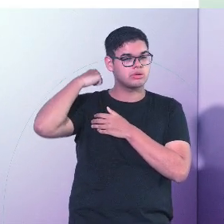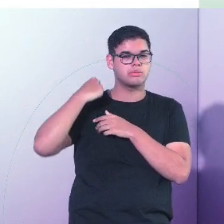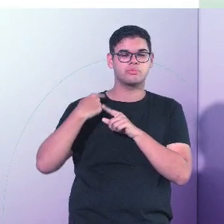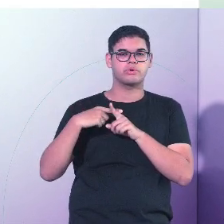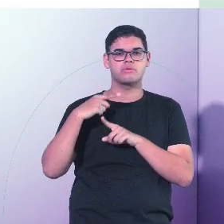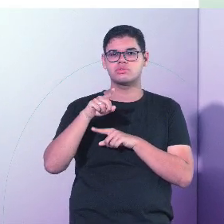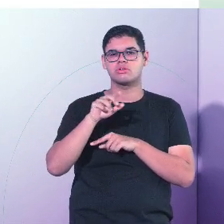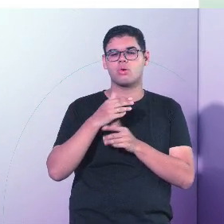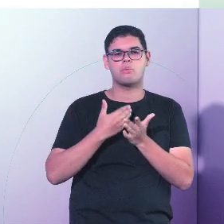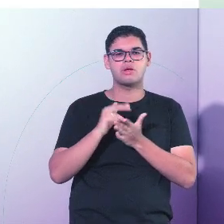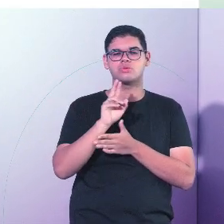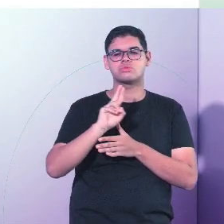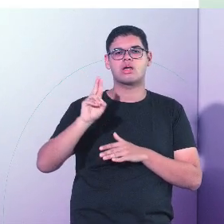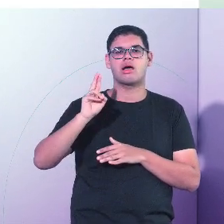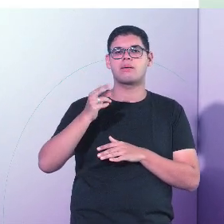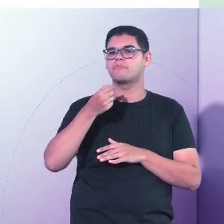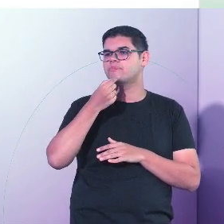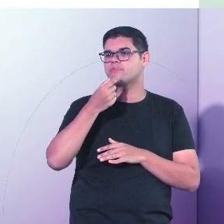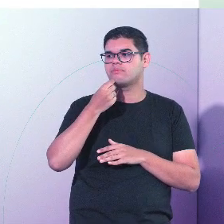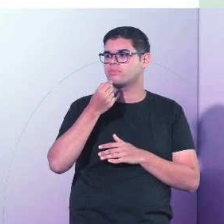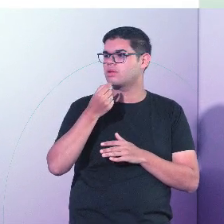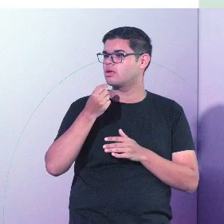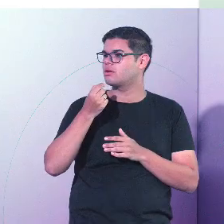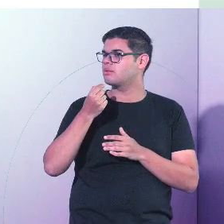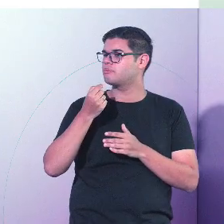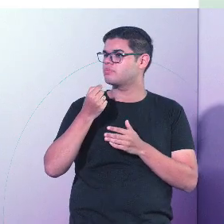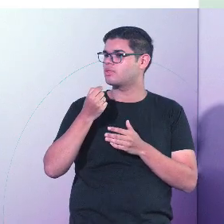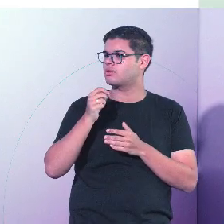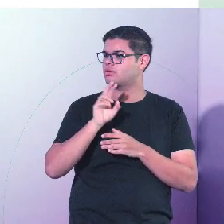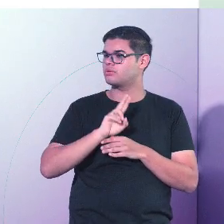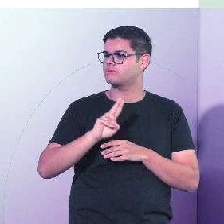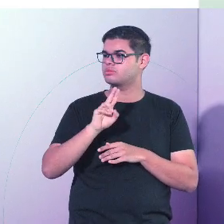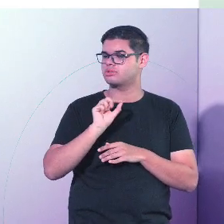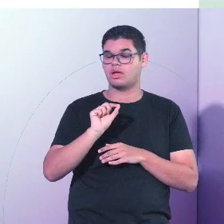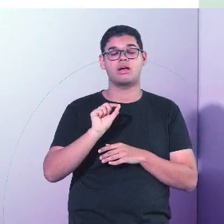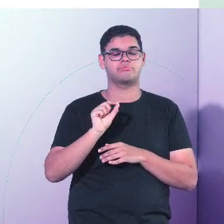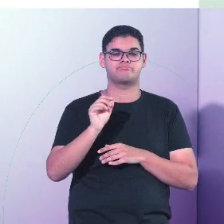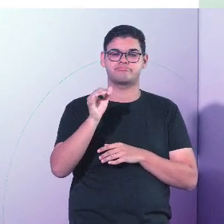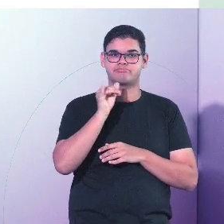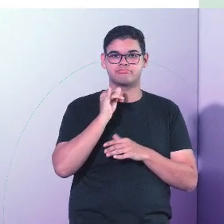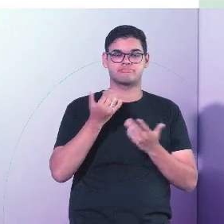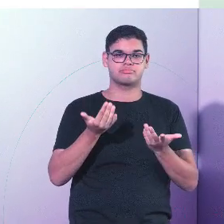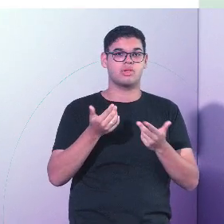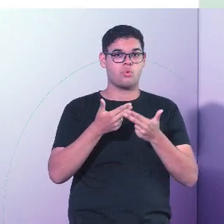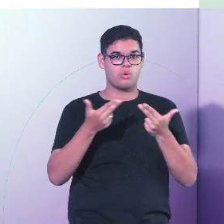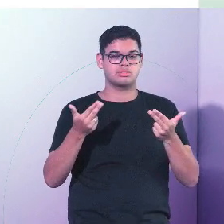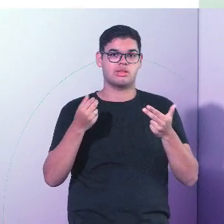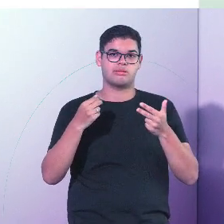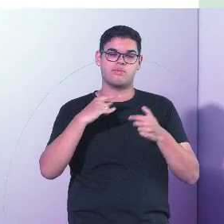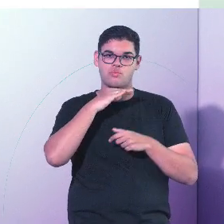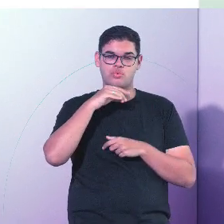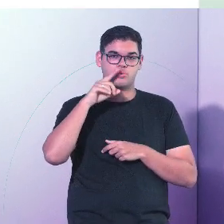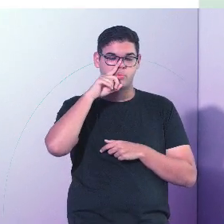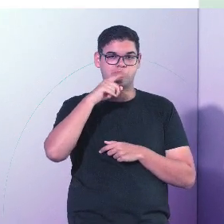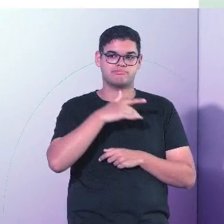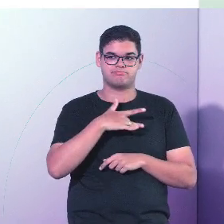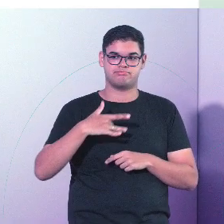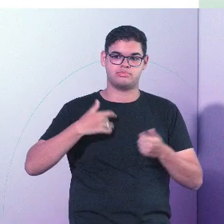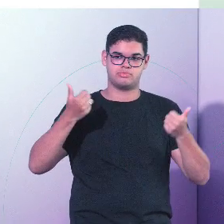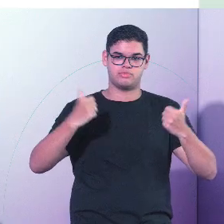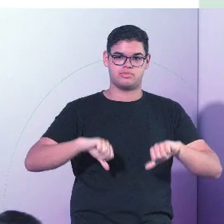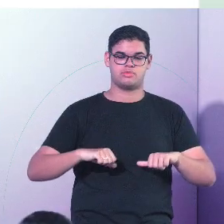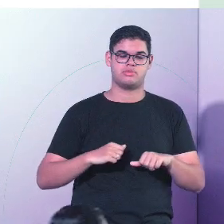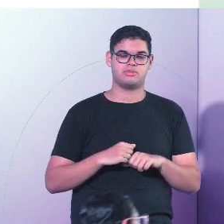cheio de problemas assim? Porque era isso ou deixar o paciente morrer de câncer. Então, sim, essas relações também têm que fazer parte